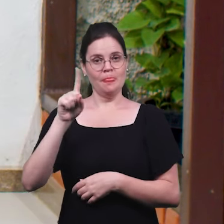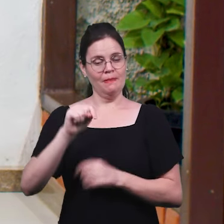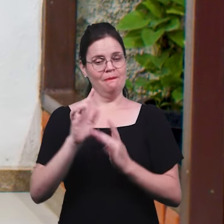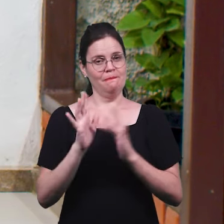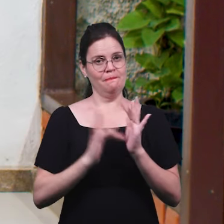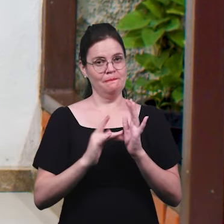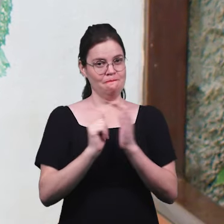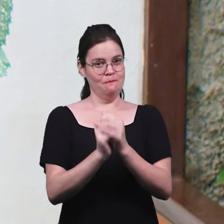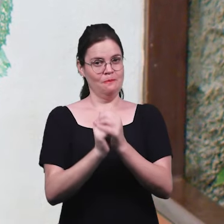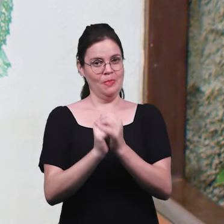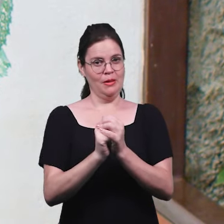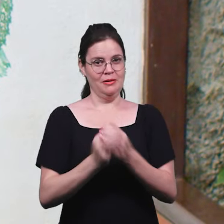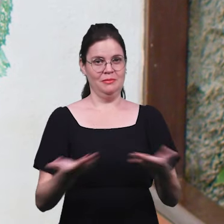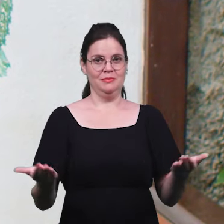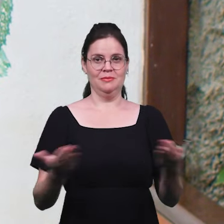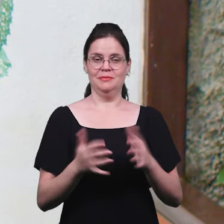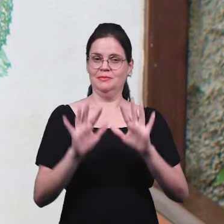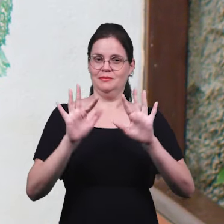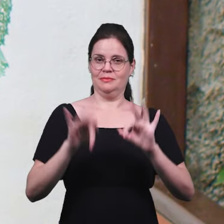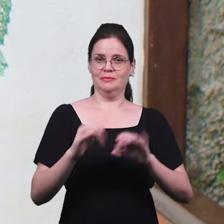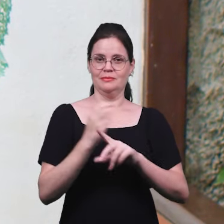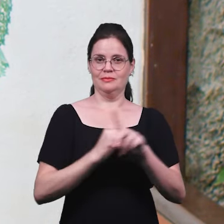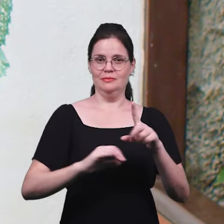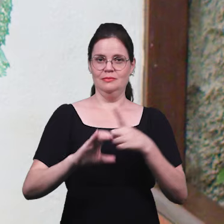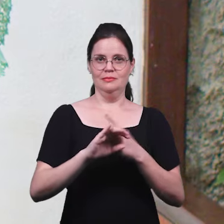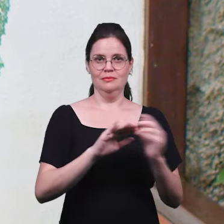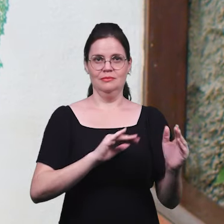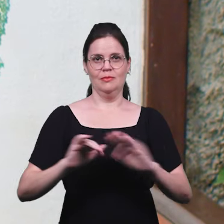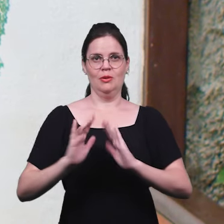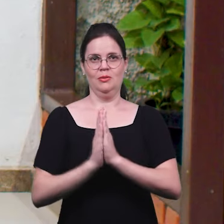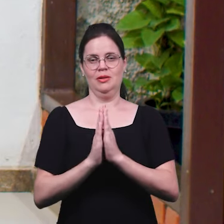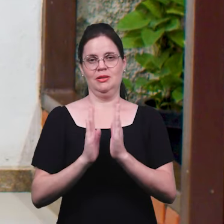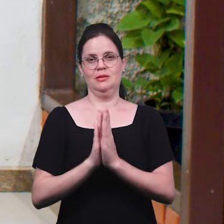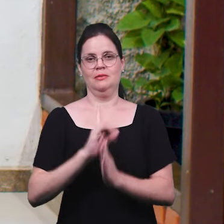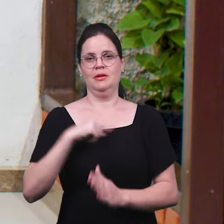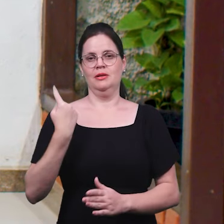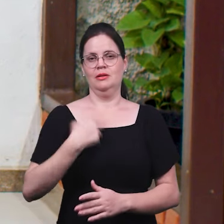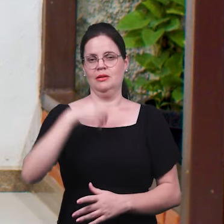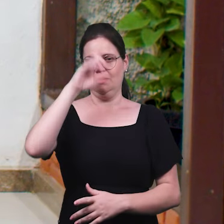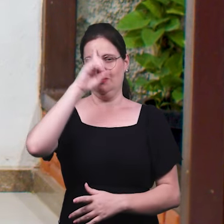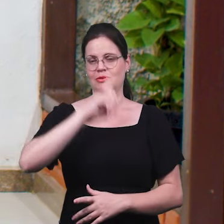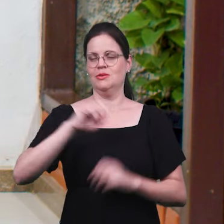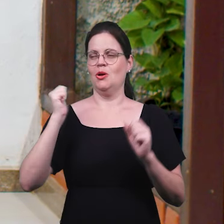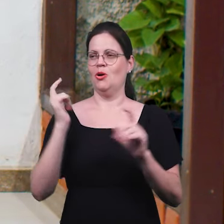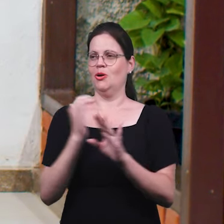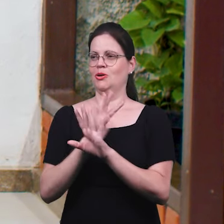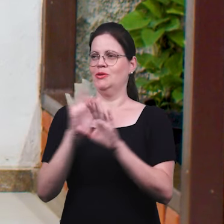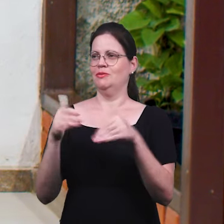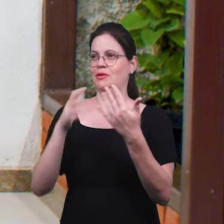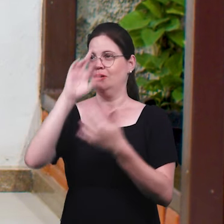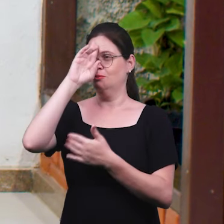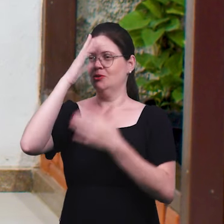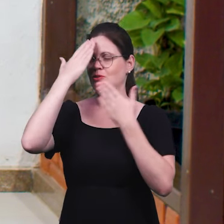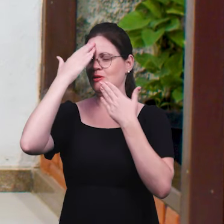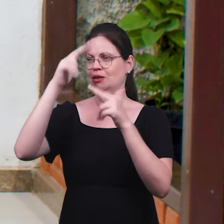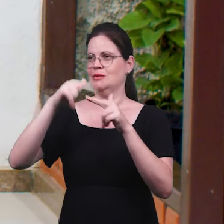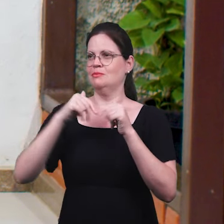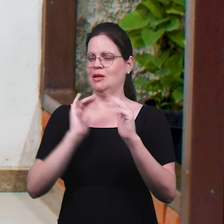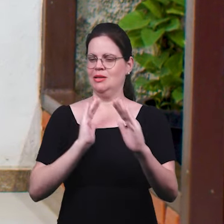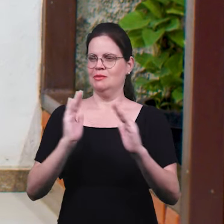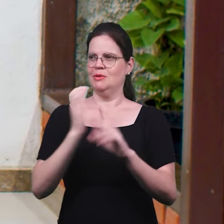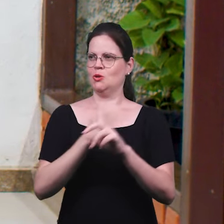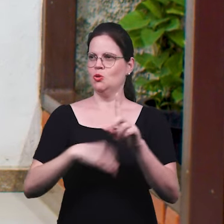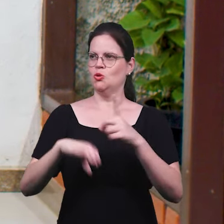igreja. Amém? Agora nós vamos encerrar o nosso culto. Senhor nosso Deus, nós te glorificamos, nós agradecemos por